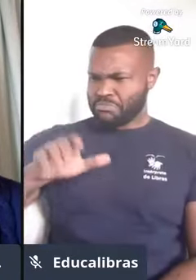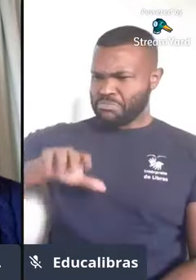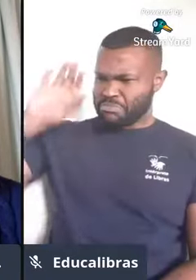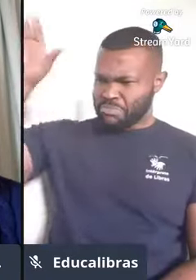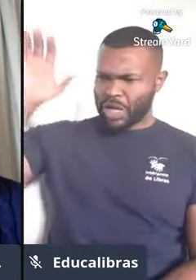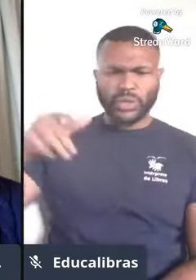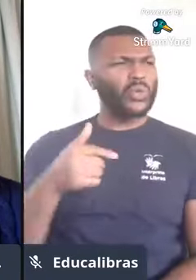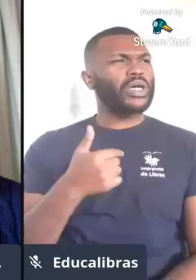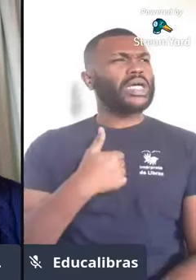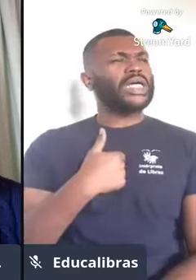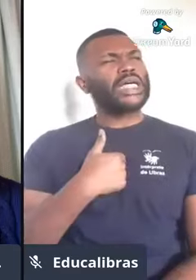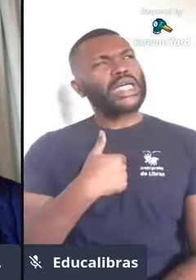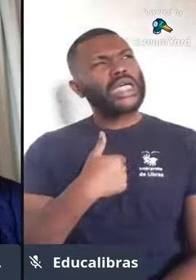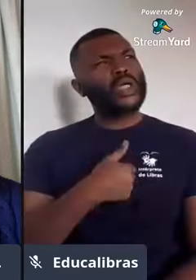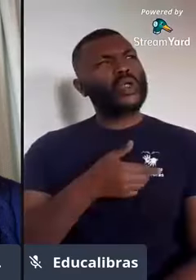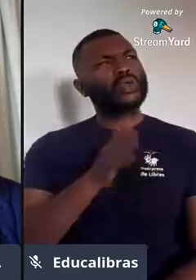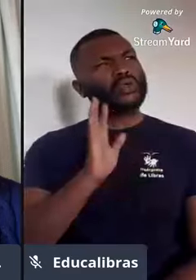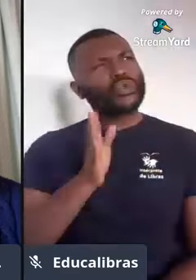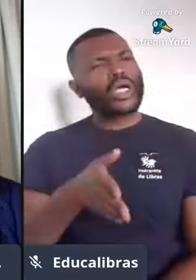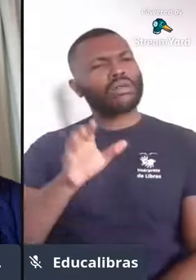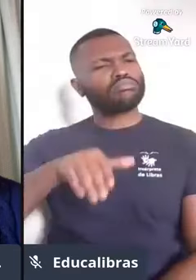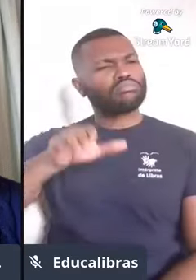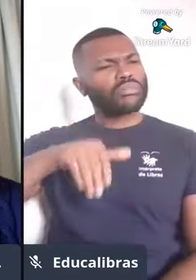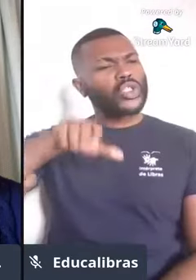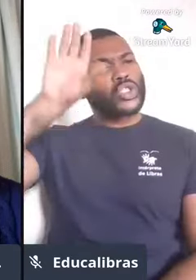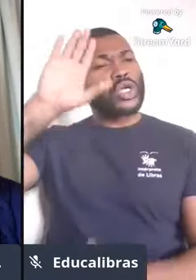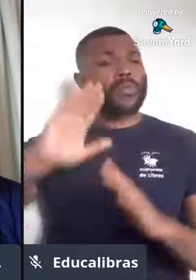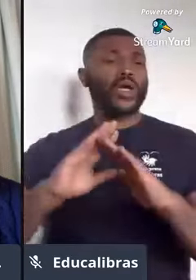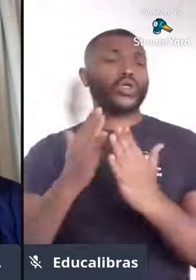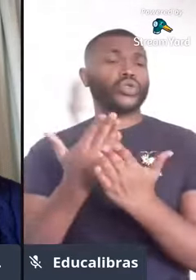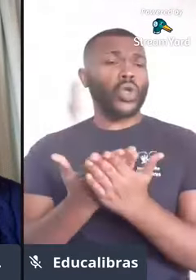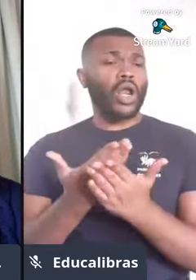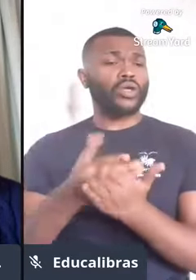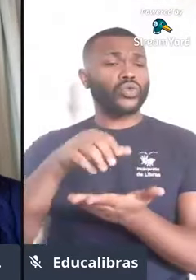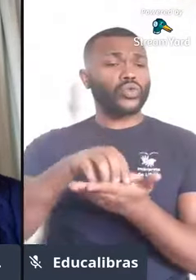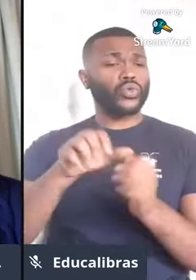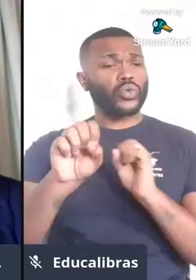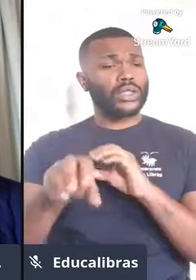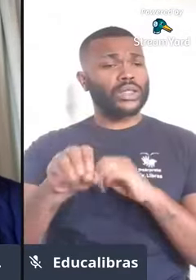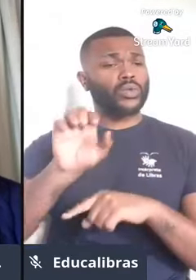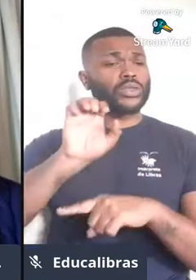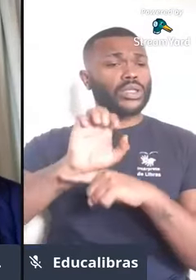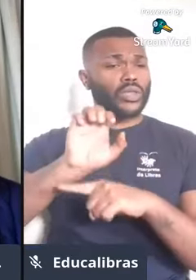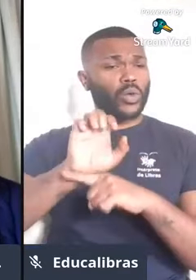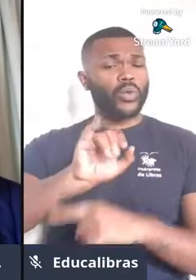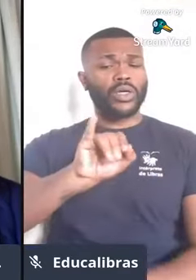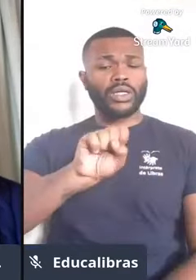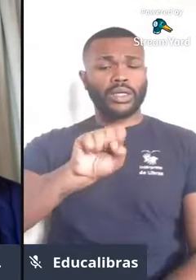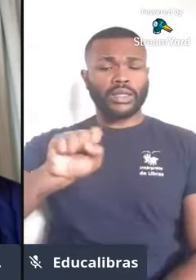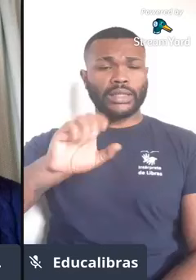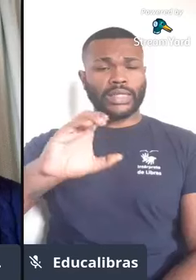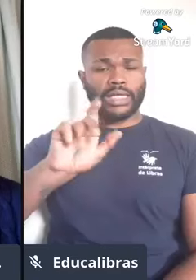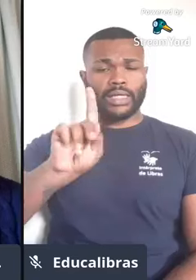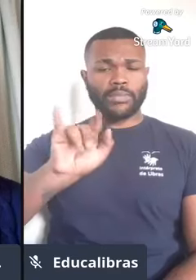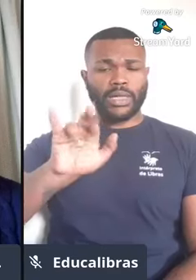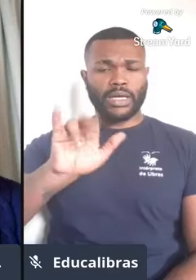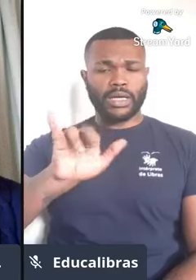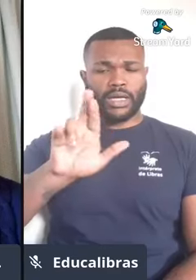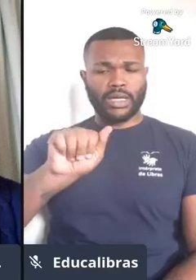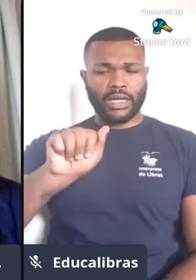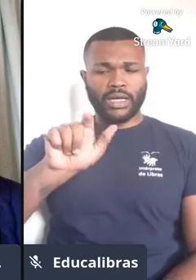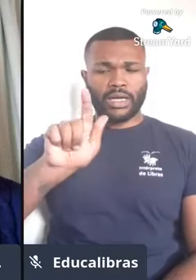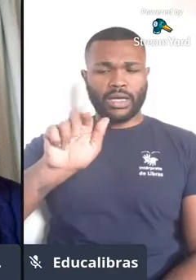Eu cheguei a jogar no time da escola, do Instituto de Educação Estadual, em Isaac Pereira Garcês,